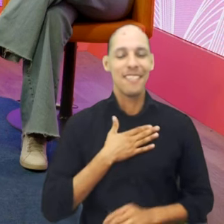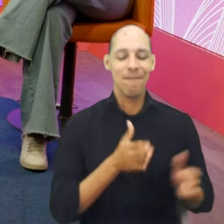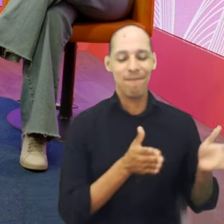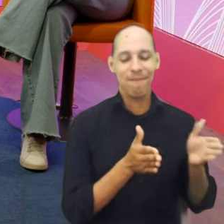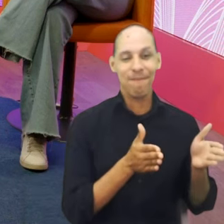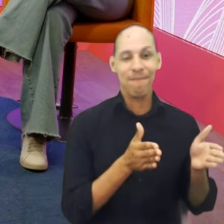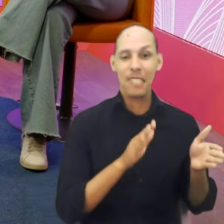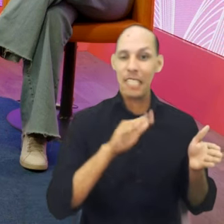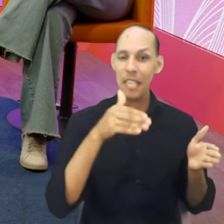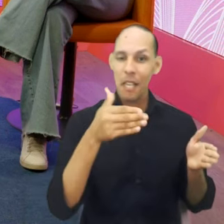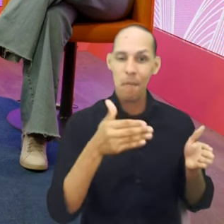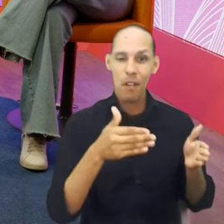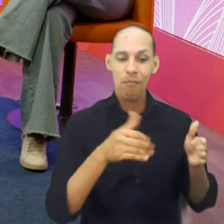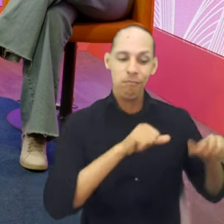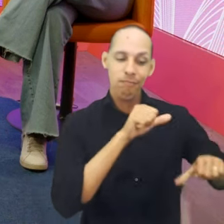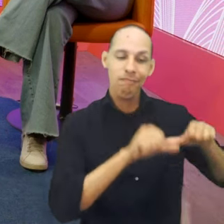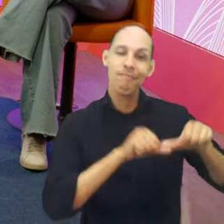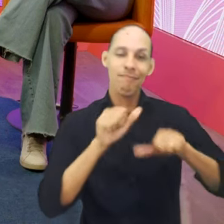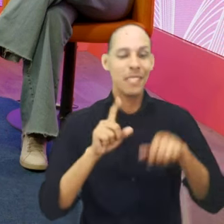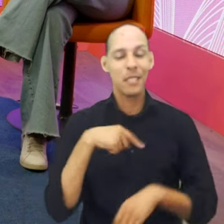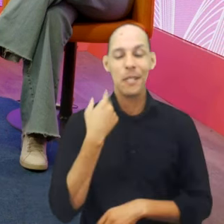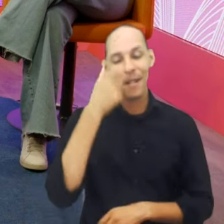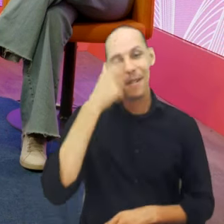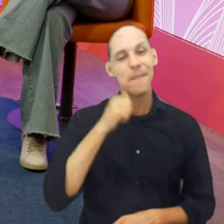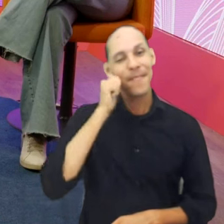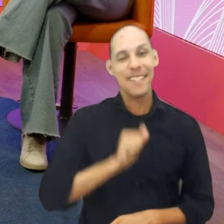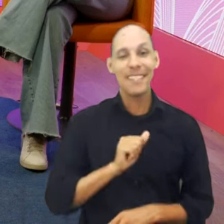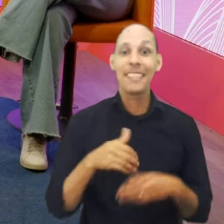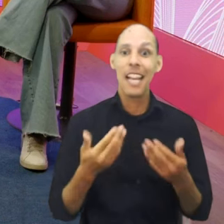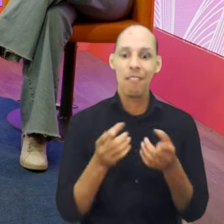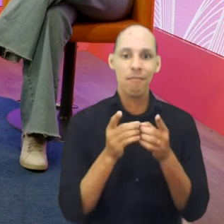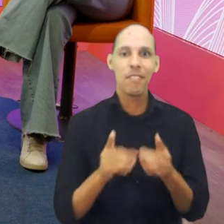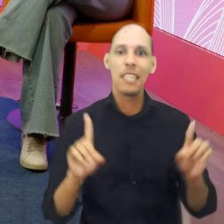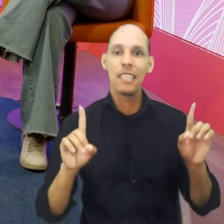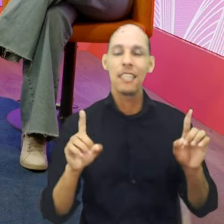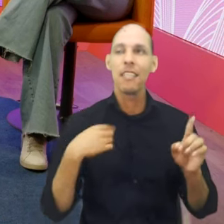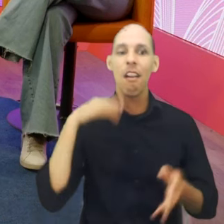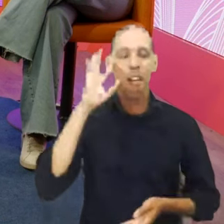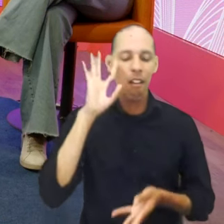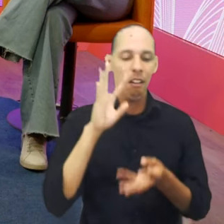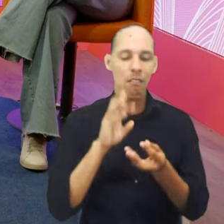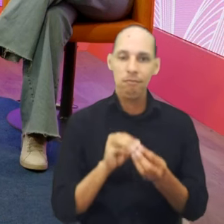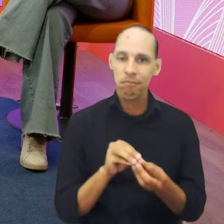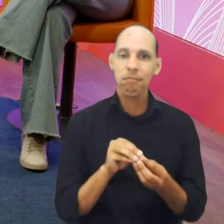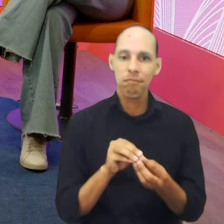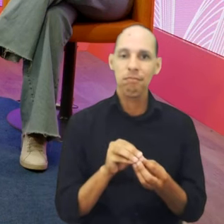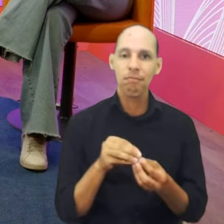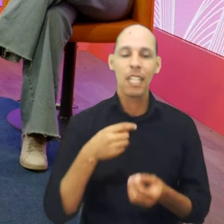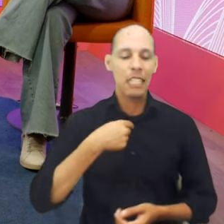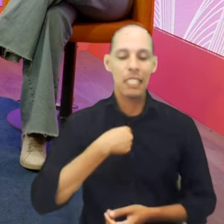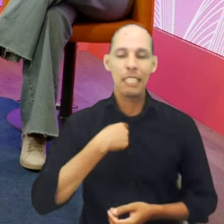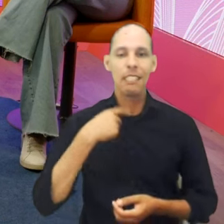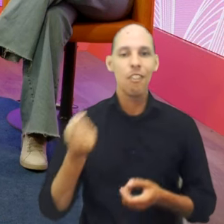aí depois as coisas vão acontecendo, somos mulheres, e aí foi quando no divórcio eu entendi que eu